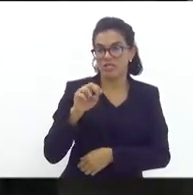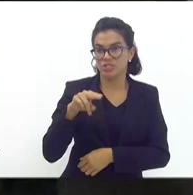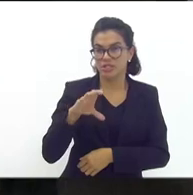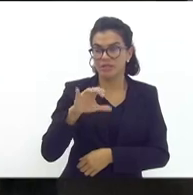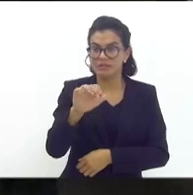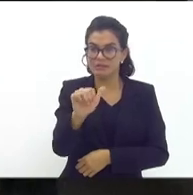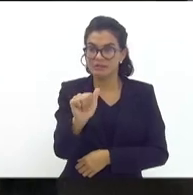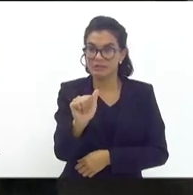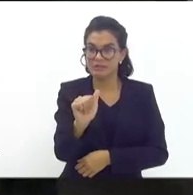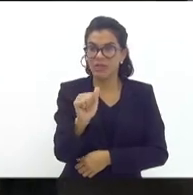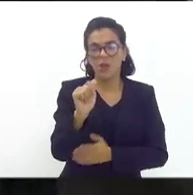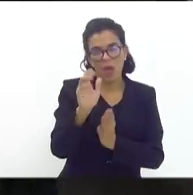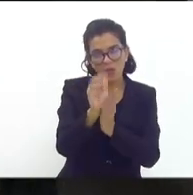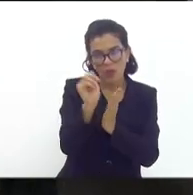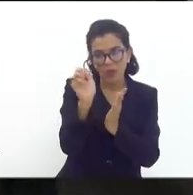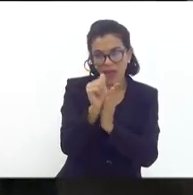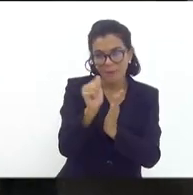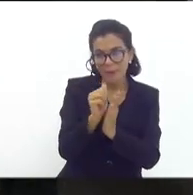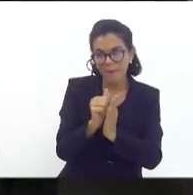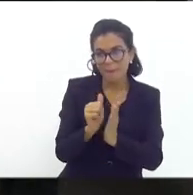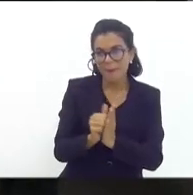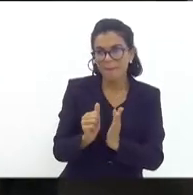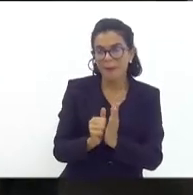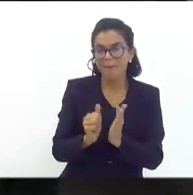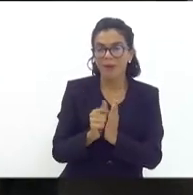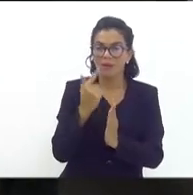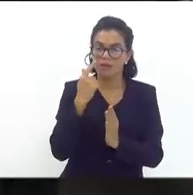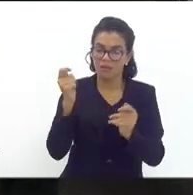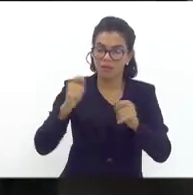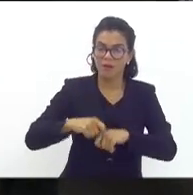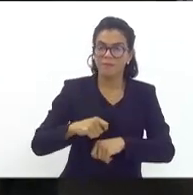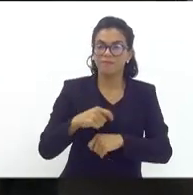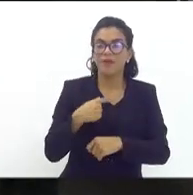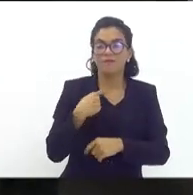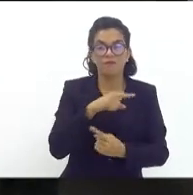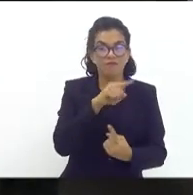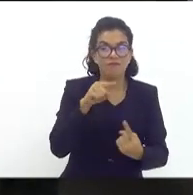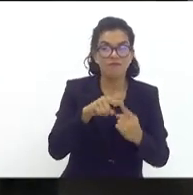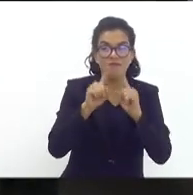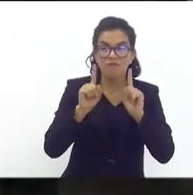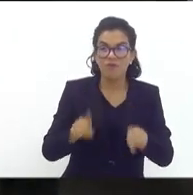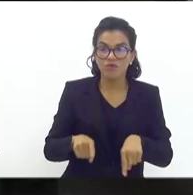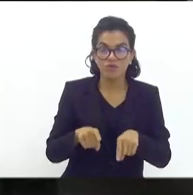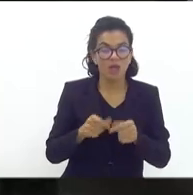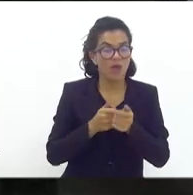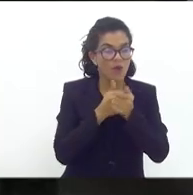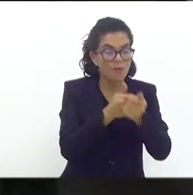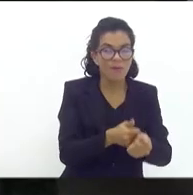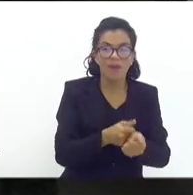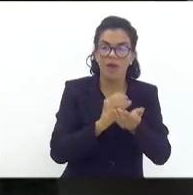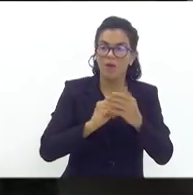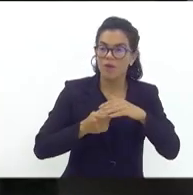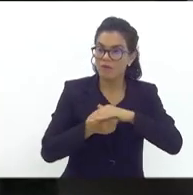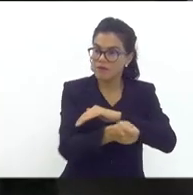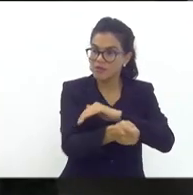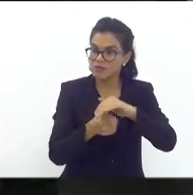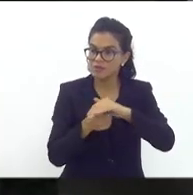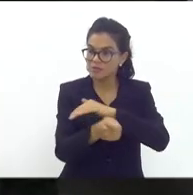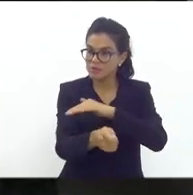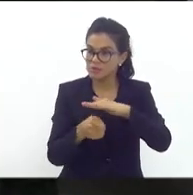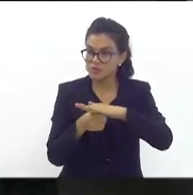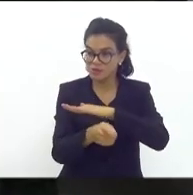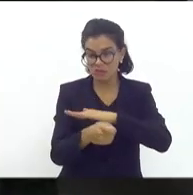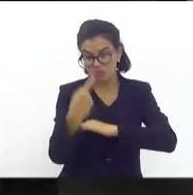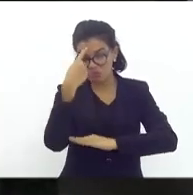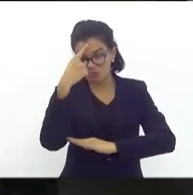eu anotei mais alguma coisa mais algumas coisas que ela pode fazer ela vai ter a função de acompanhar esses investimentos que a gente aqui não consegue